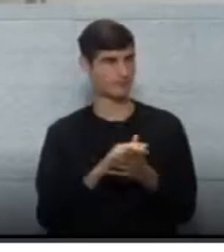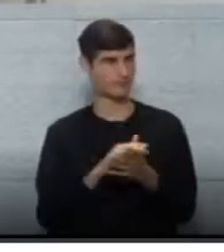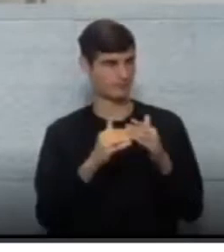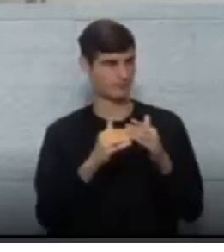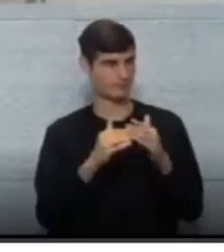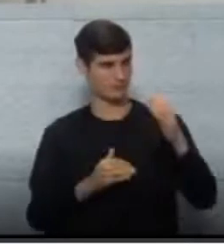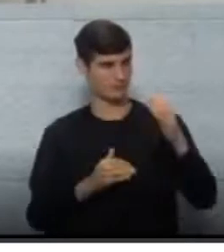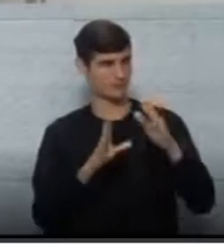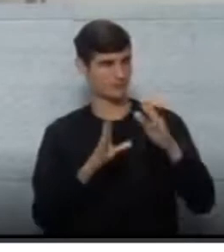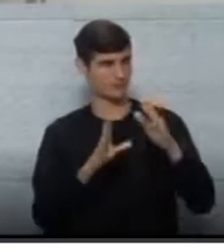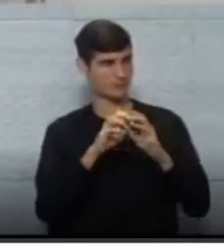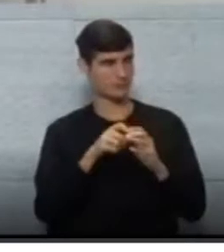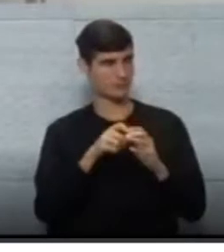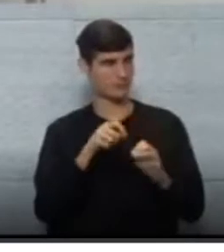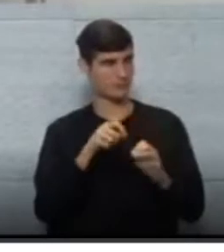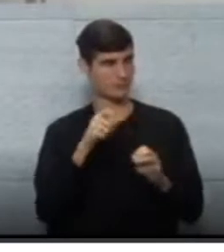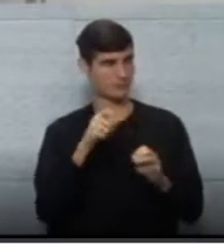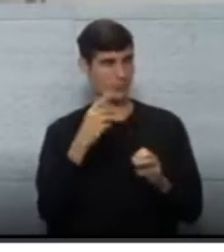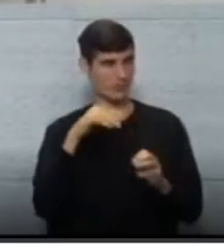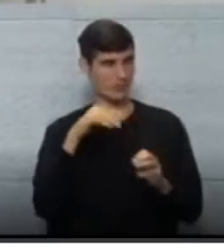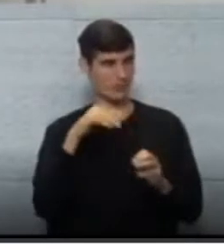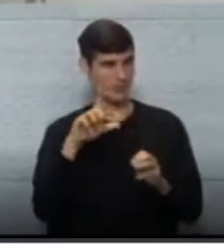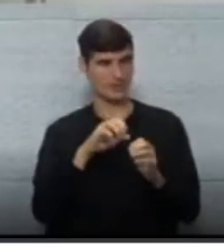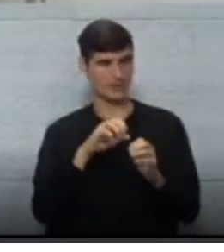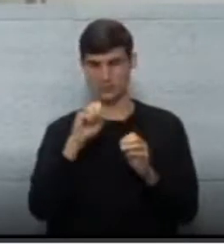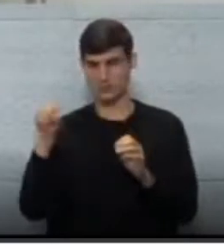vou acrescentar em 9 ml de salina.